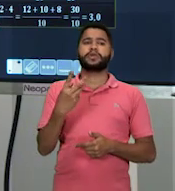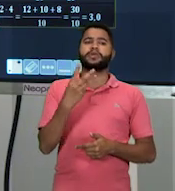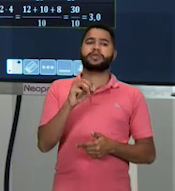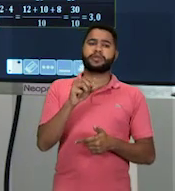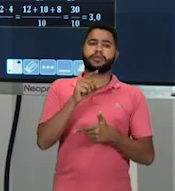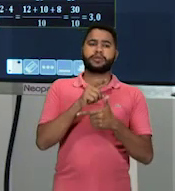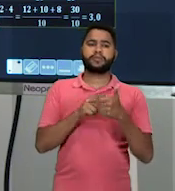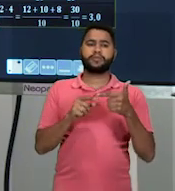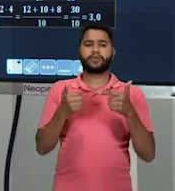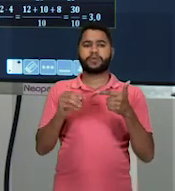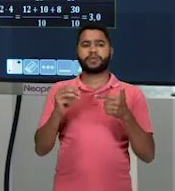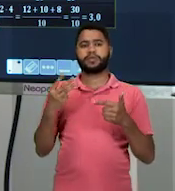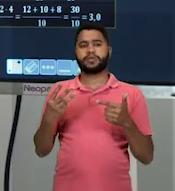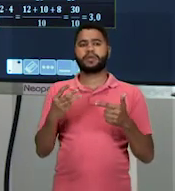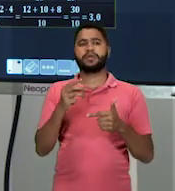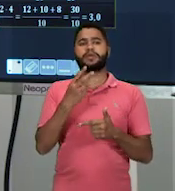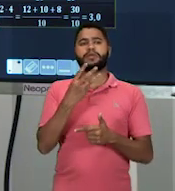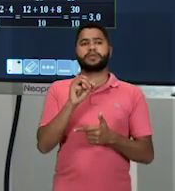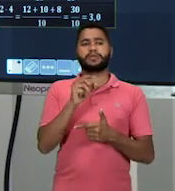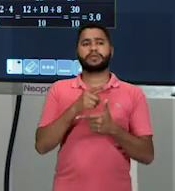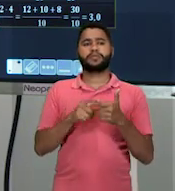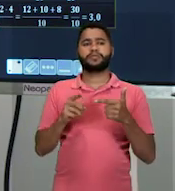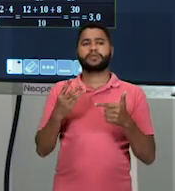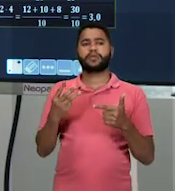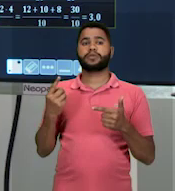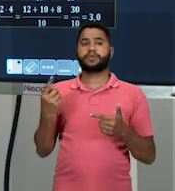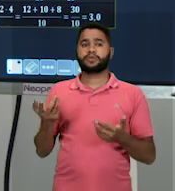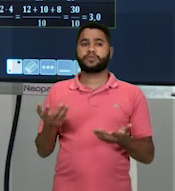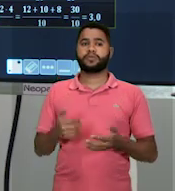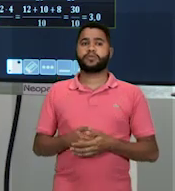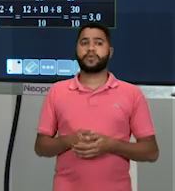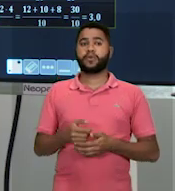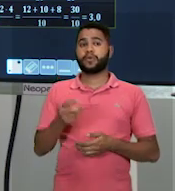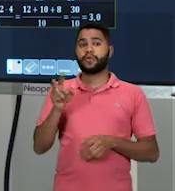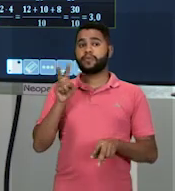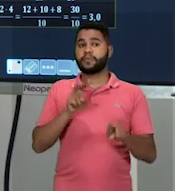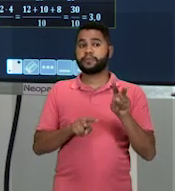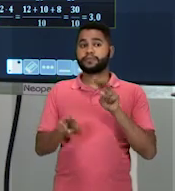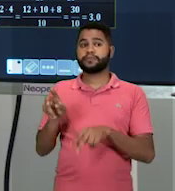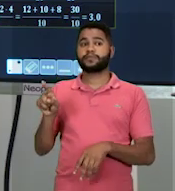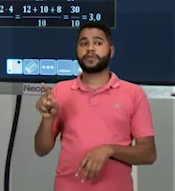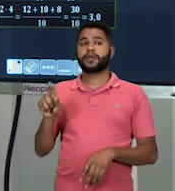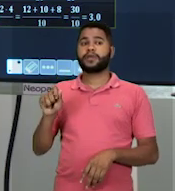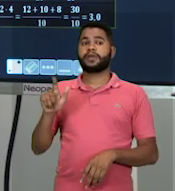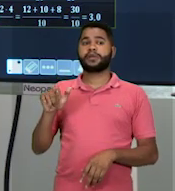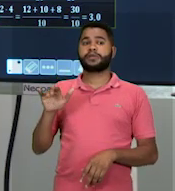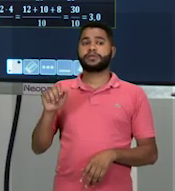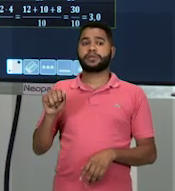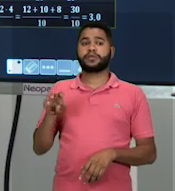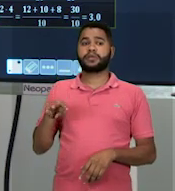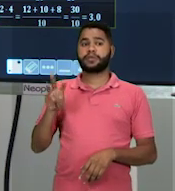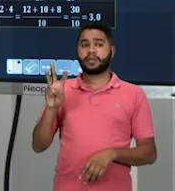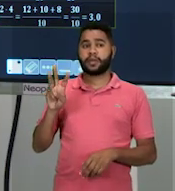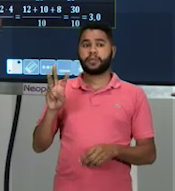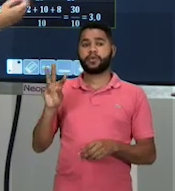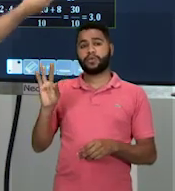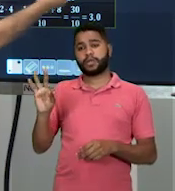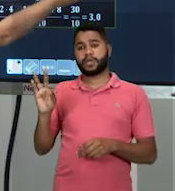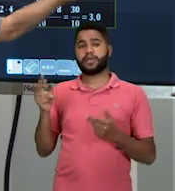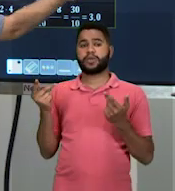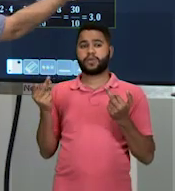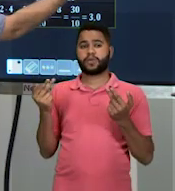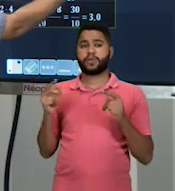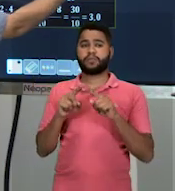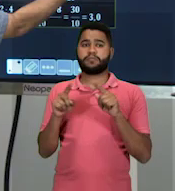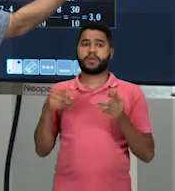deu 3 e 30 por 10 deu 3 de novo. Então reparem que a agência W até empataram, né? Mas